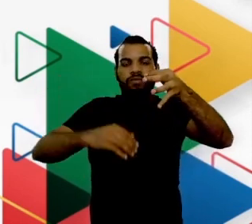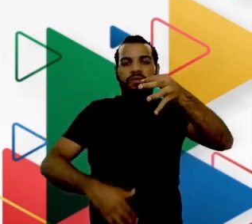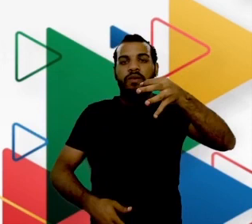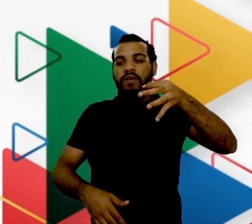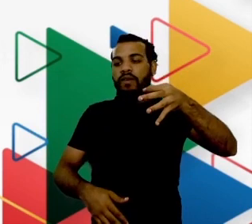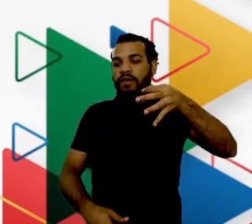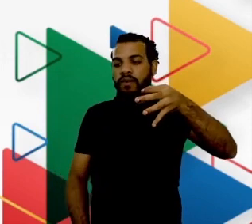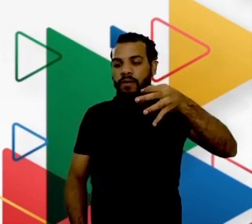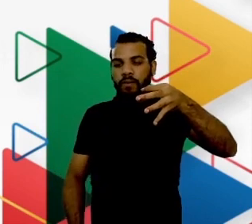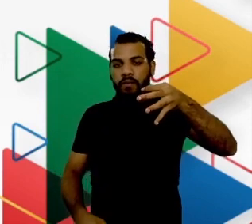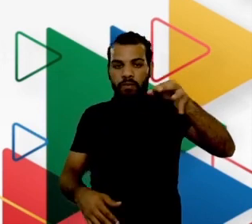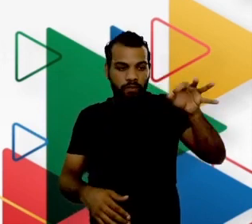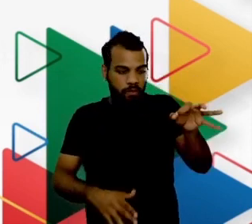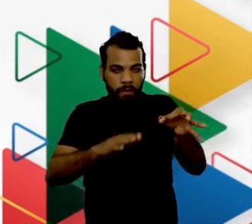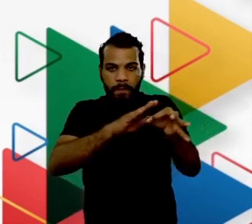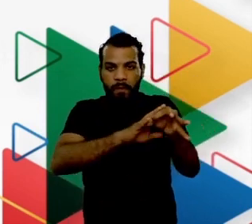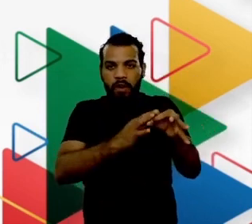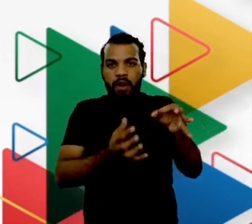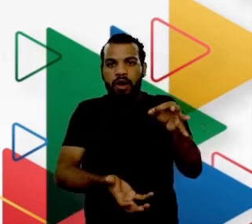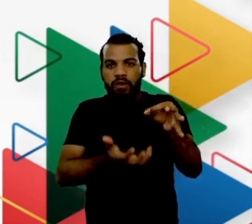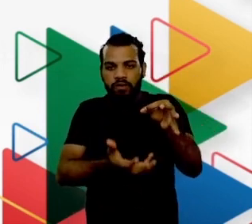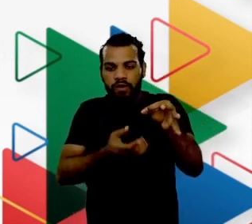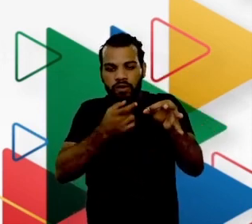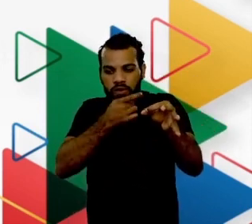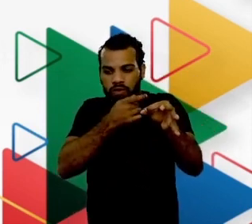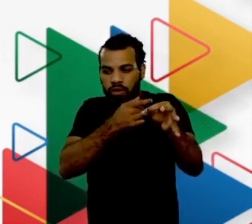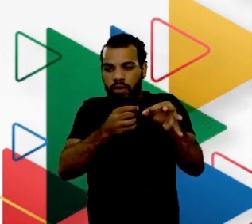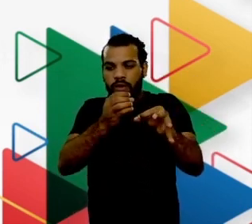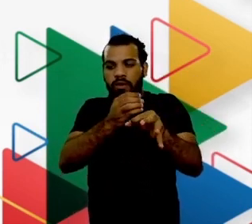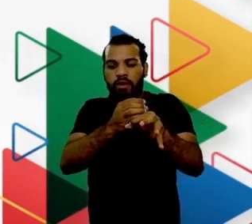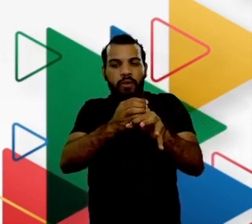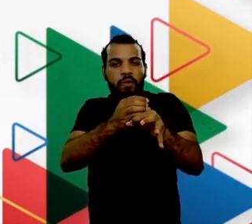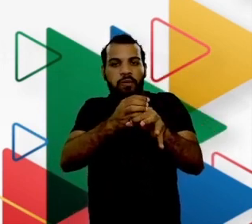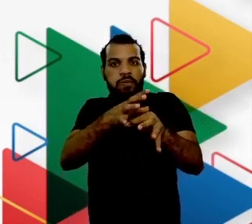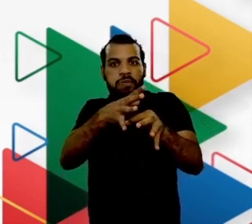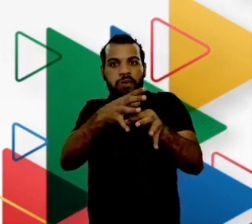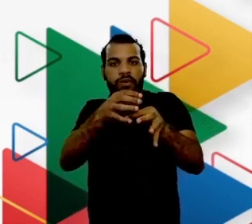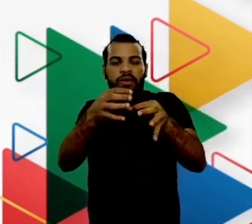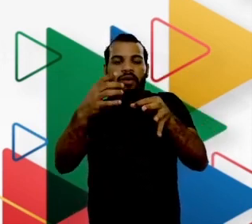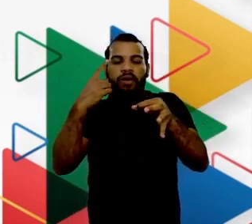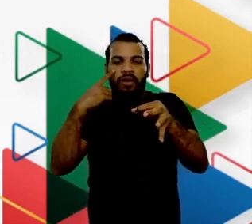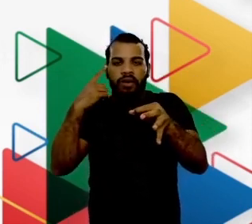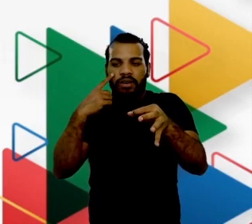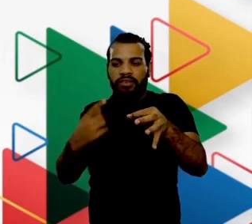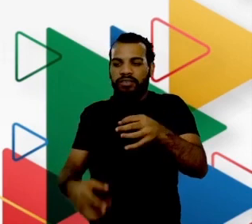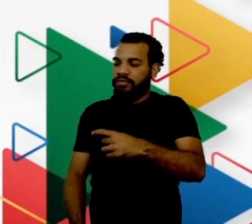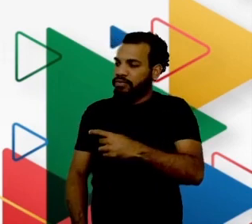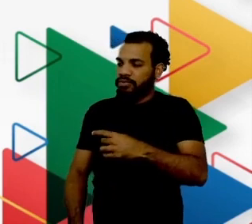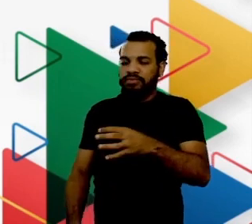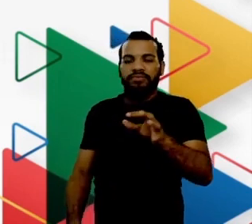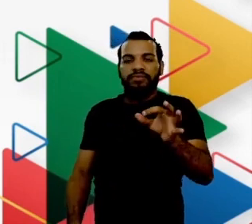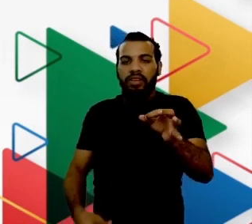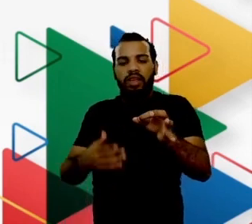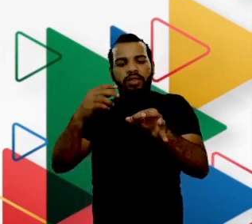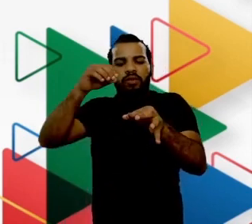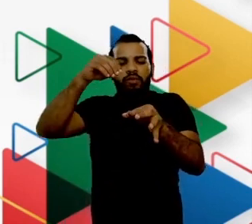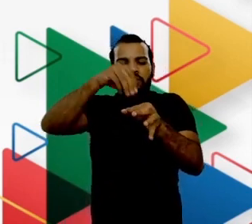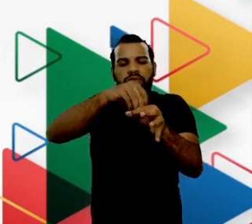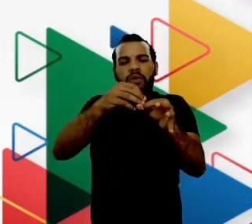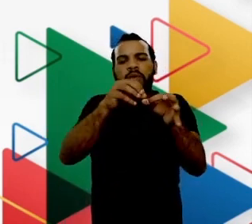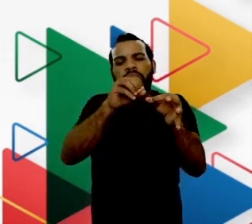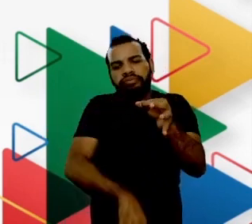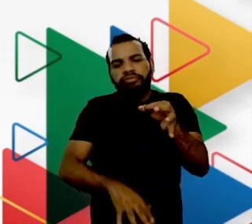você pegou a mesma moeda e esquentou. Se você esquenta a moeda, ela dilatou a superfície, dilatou a